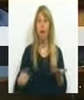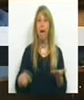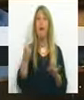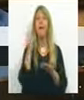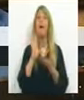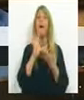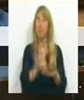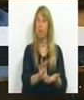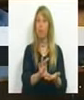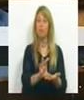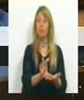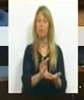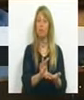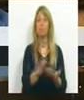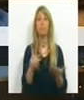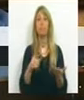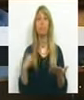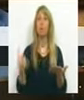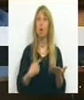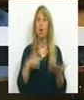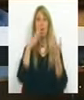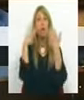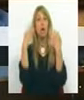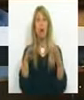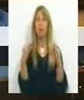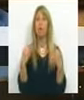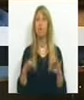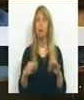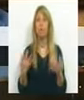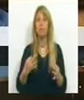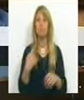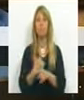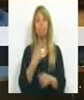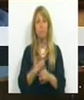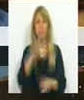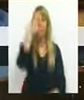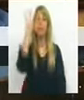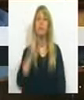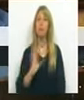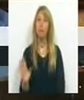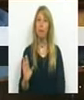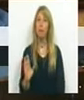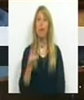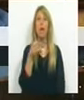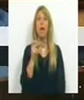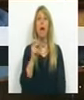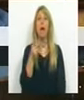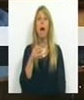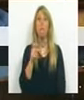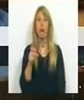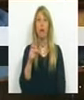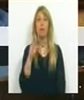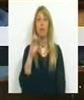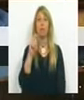foram afetadas e nós, naturalmente, que apesar de termos a noção que a APA e o